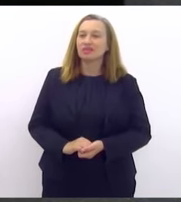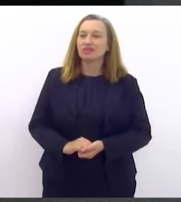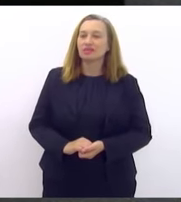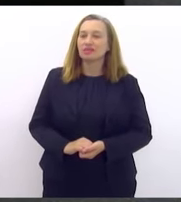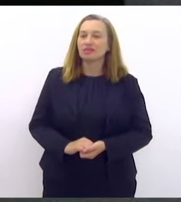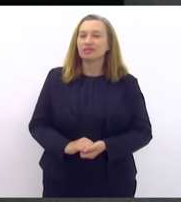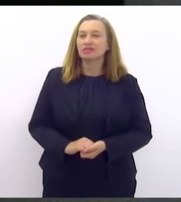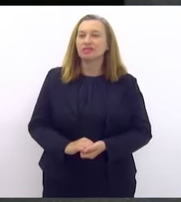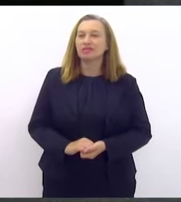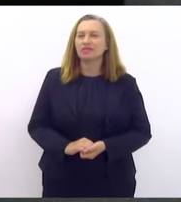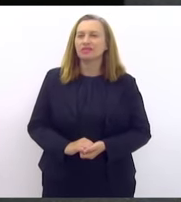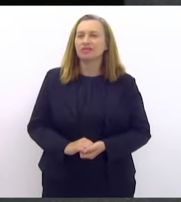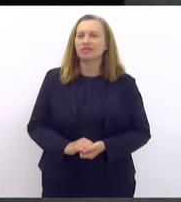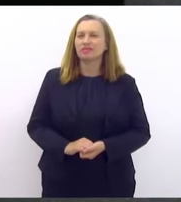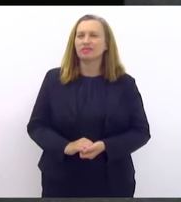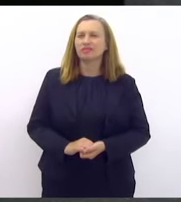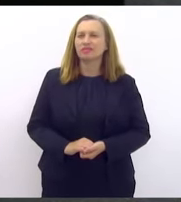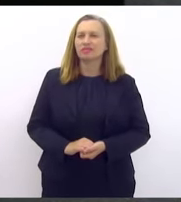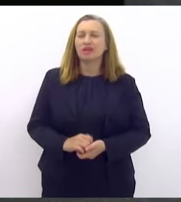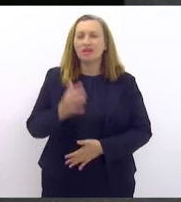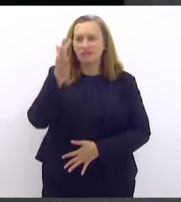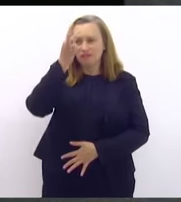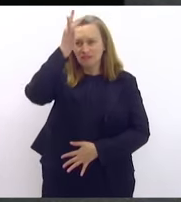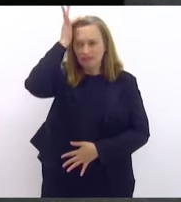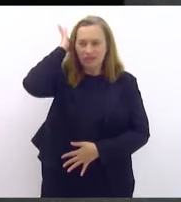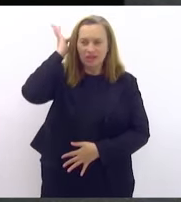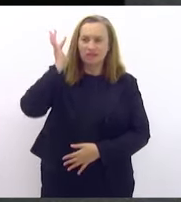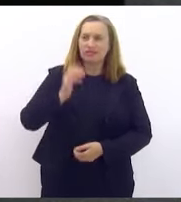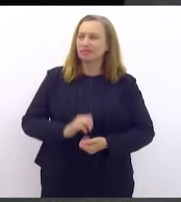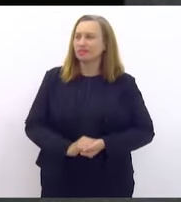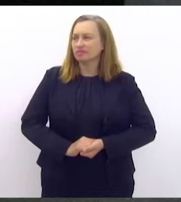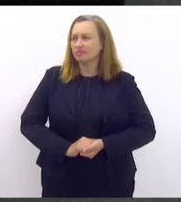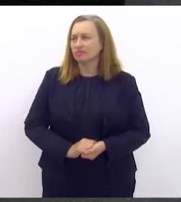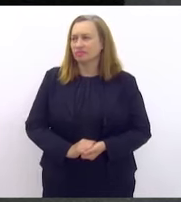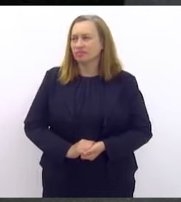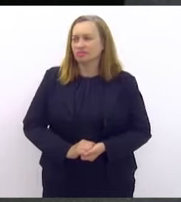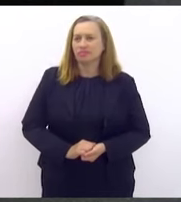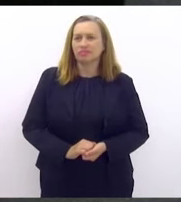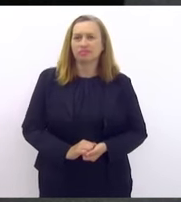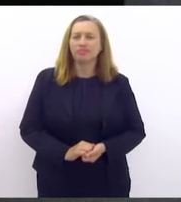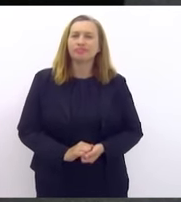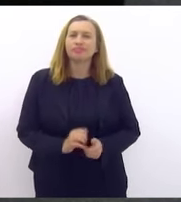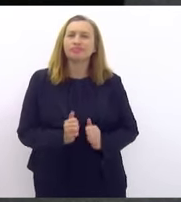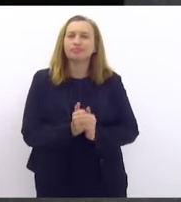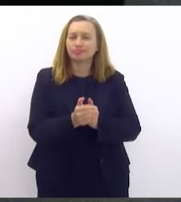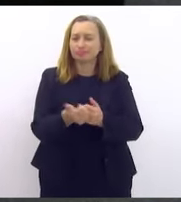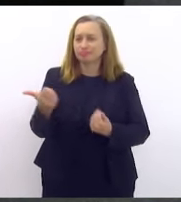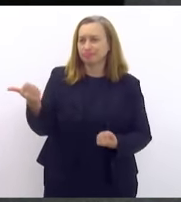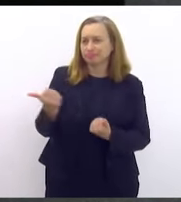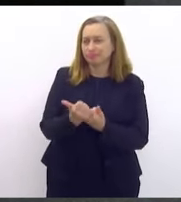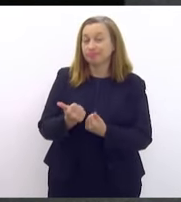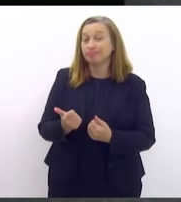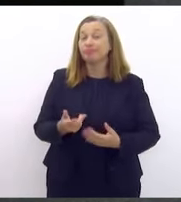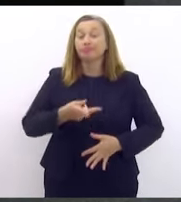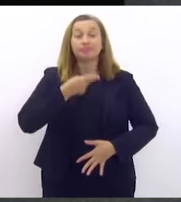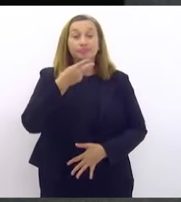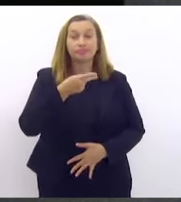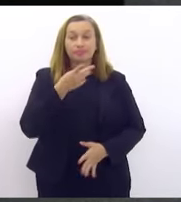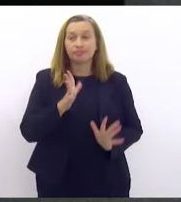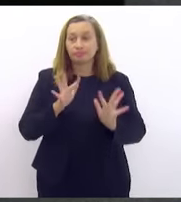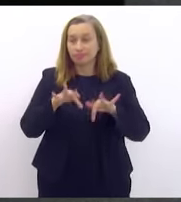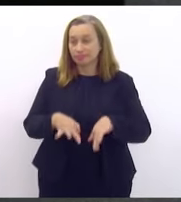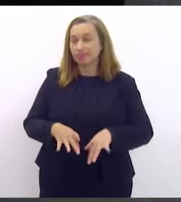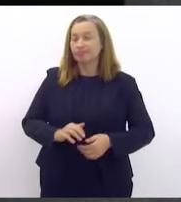eco-espiritual Fred Pacheco e os demais que também acompanharam, apoiando. E dizer, para concluir